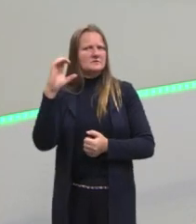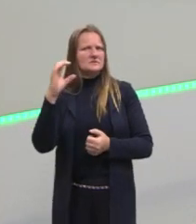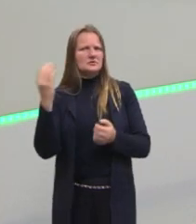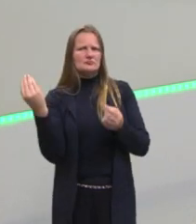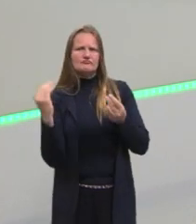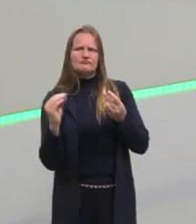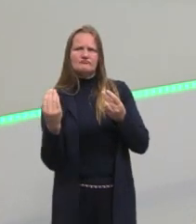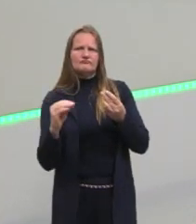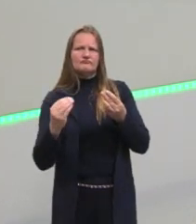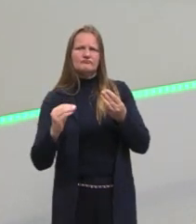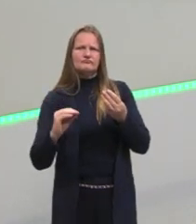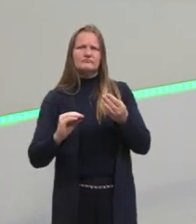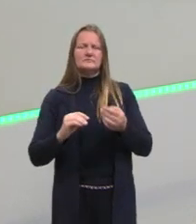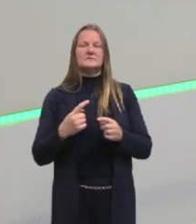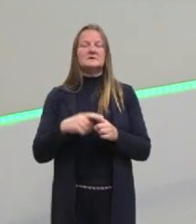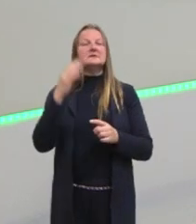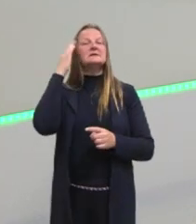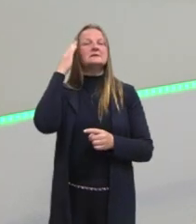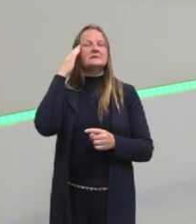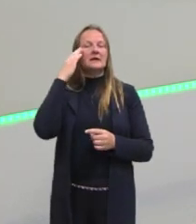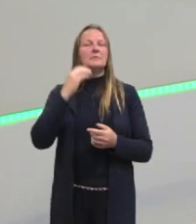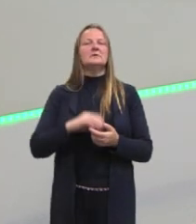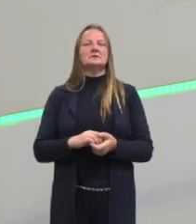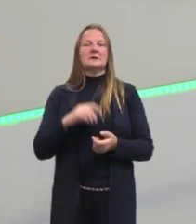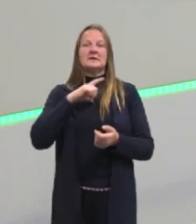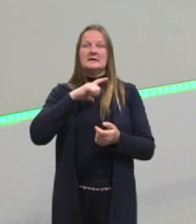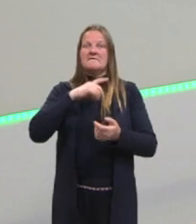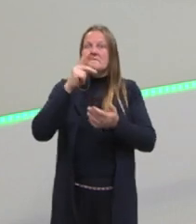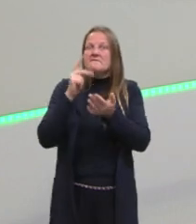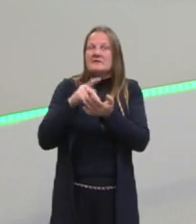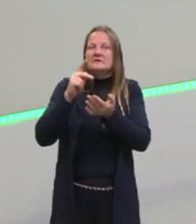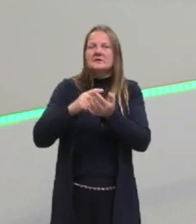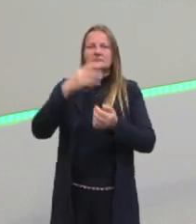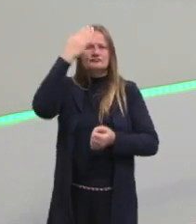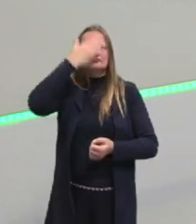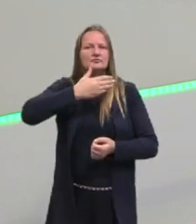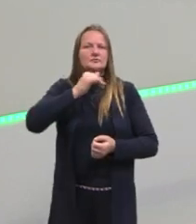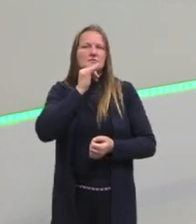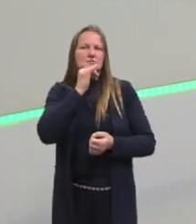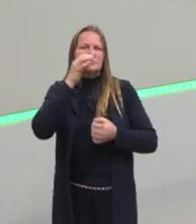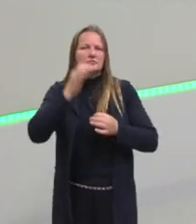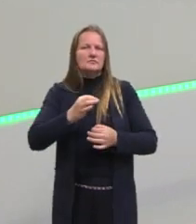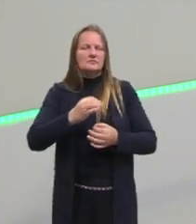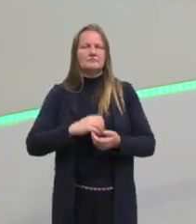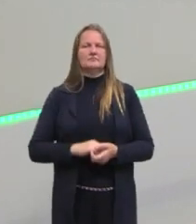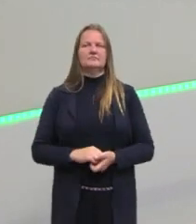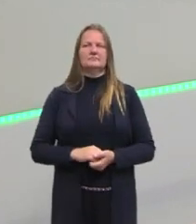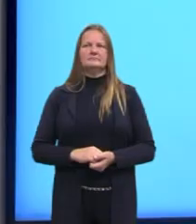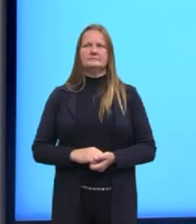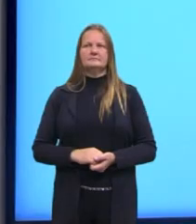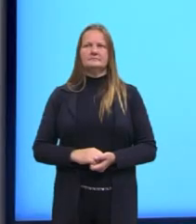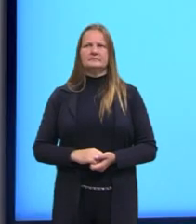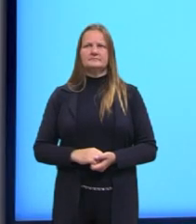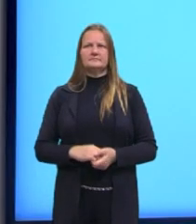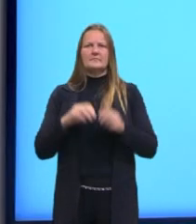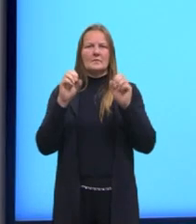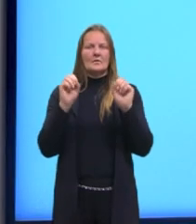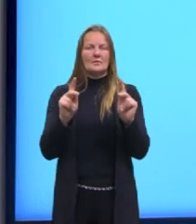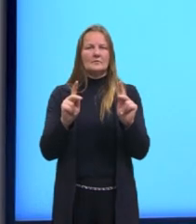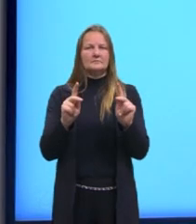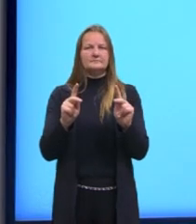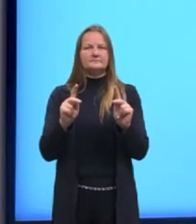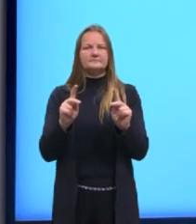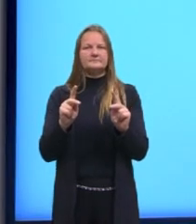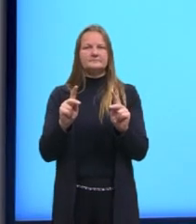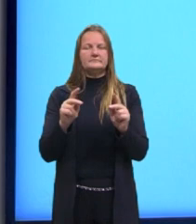vocês sabem que é conhecimento de fato testado e comprovado. Ok, senso comum